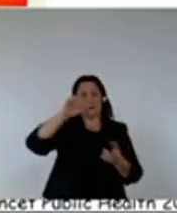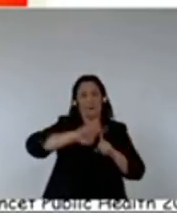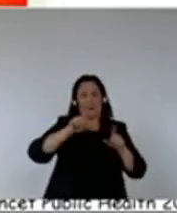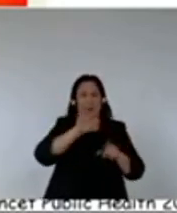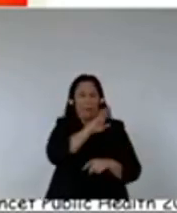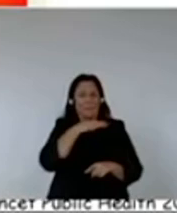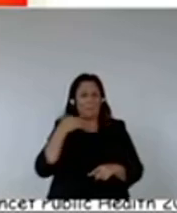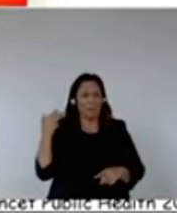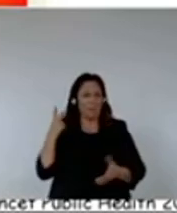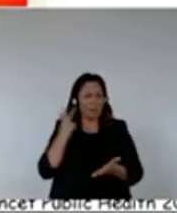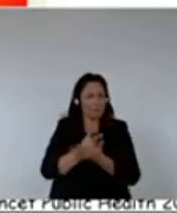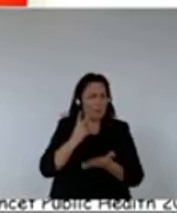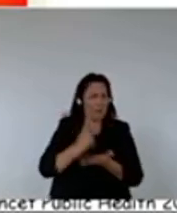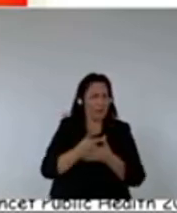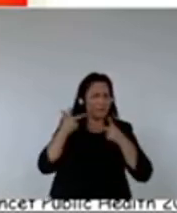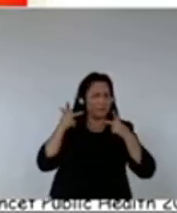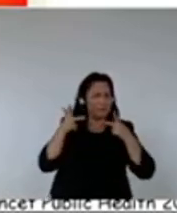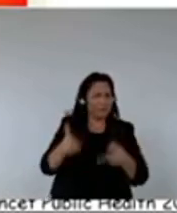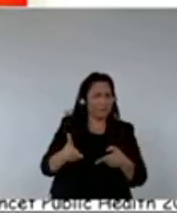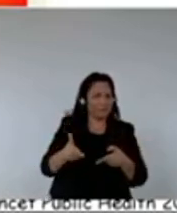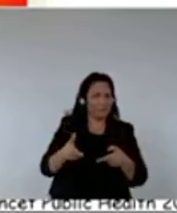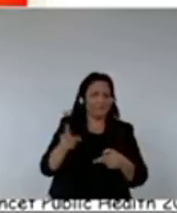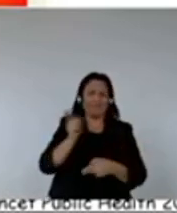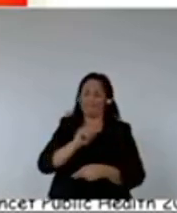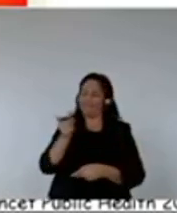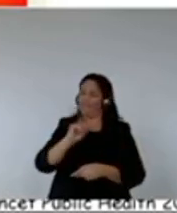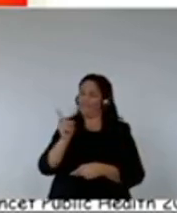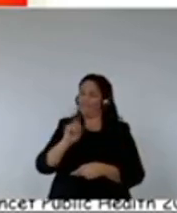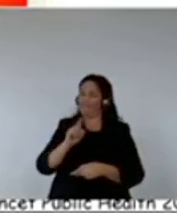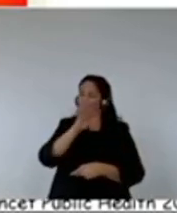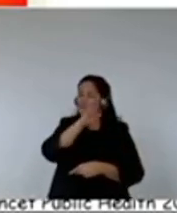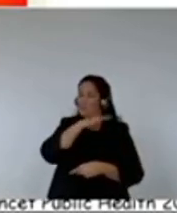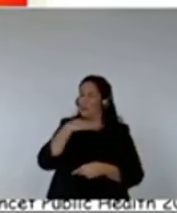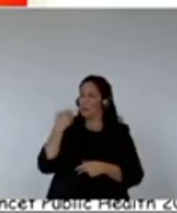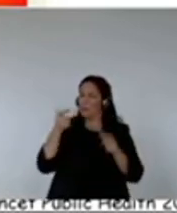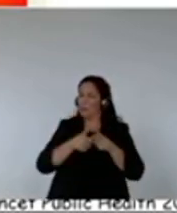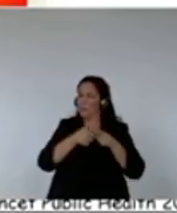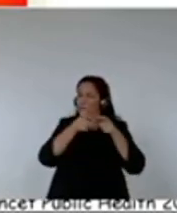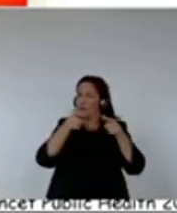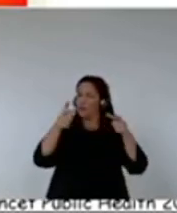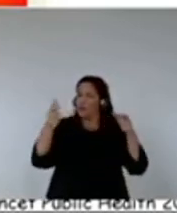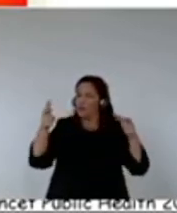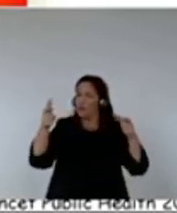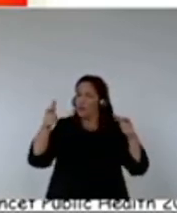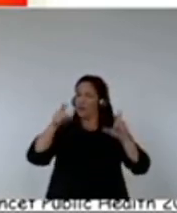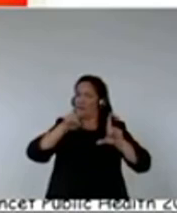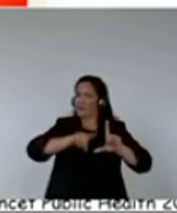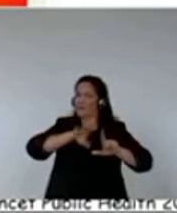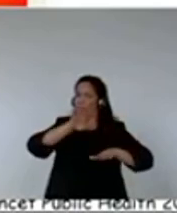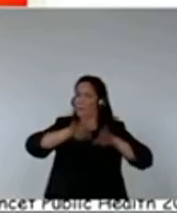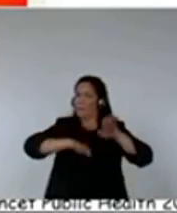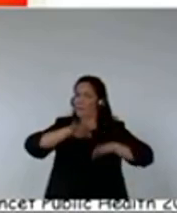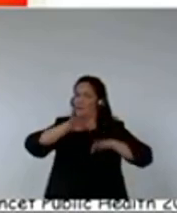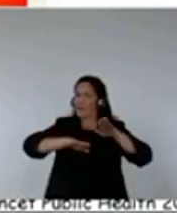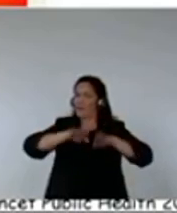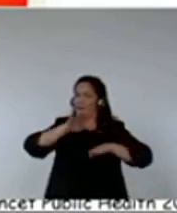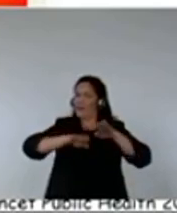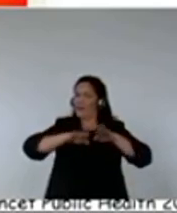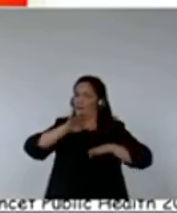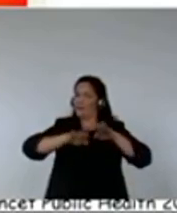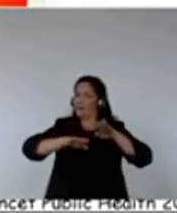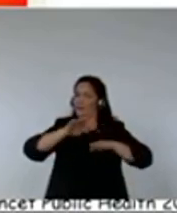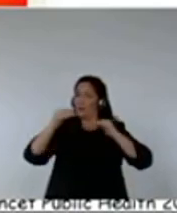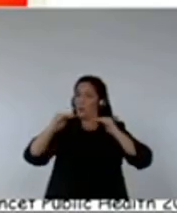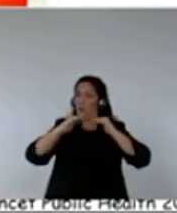mortalidade é igual? Não. A mortalidade aumenta de acordo com o padrão de fragilidade. Vocês vejam que